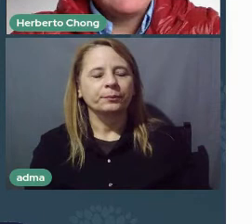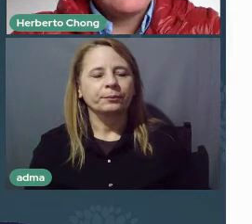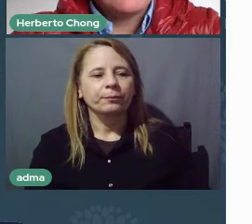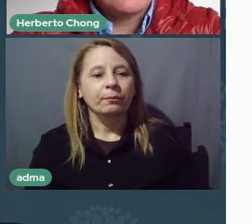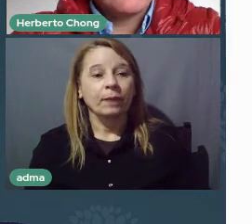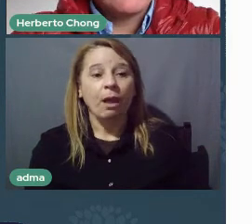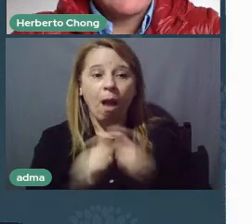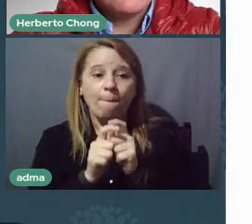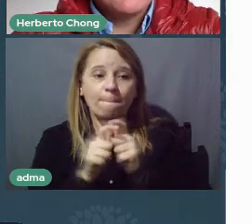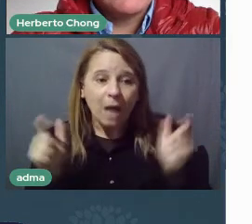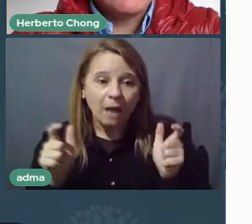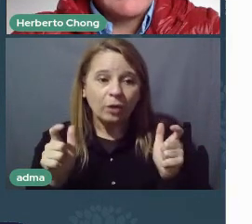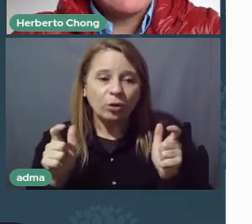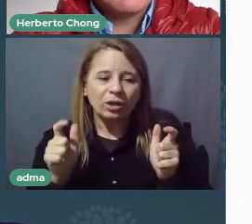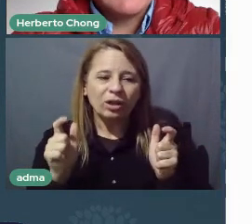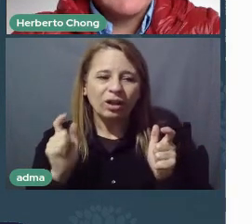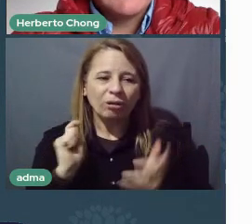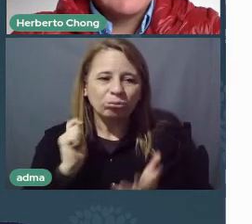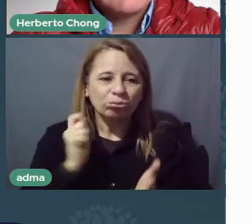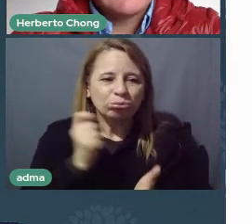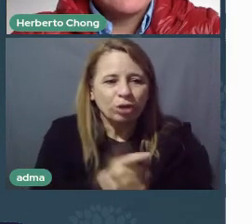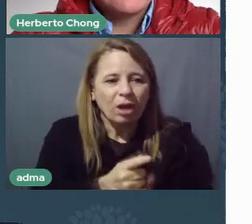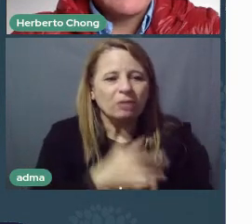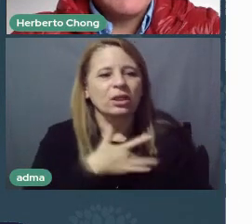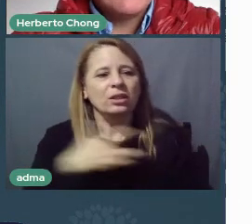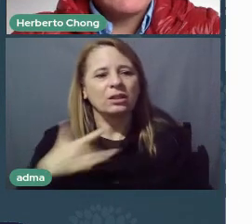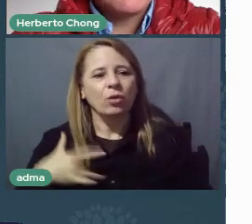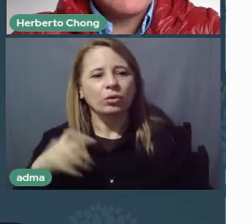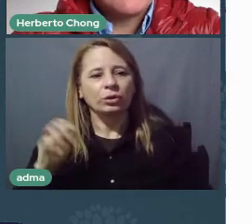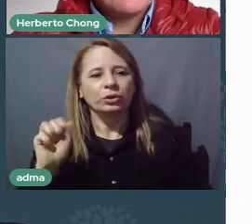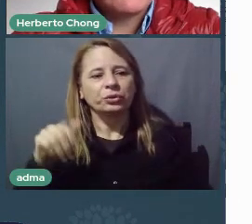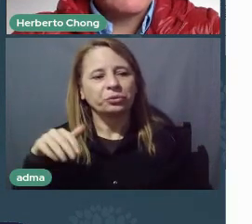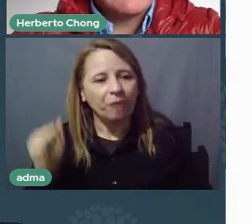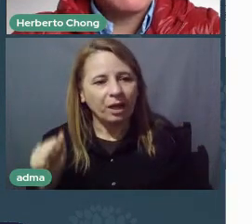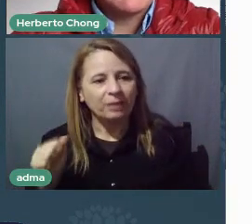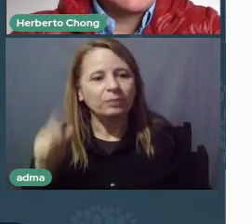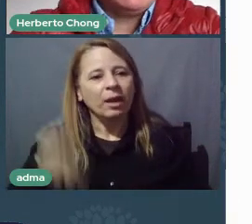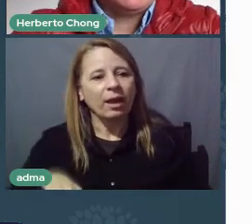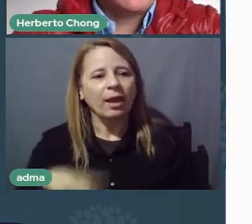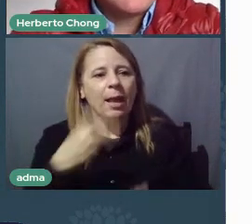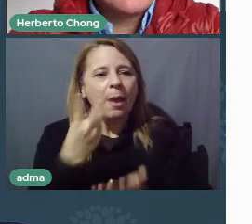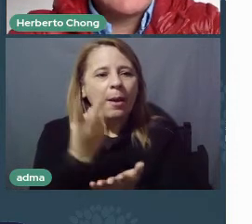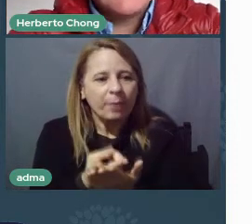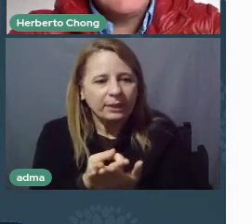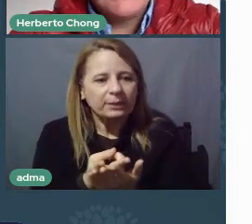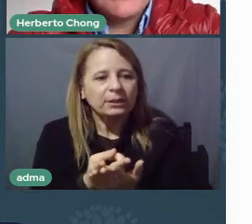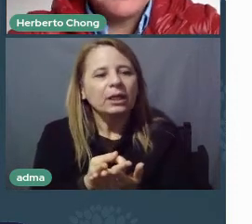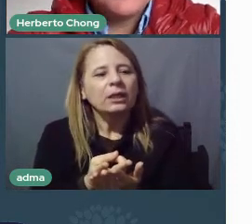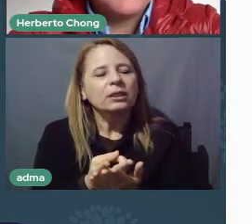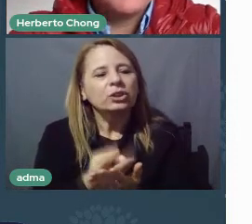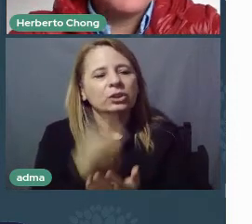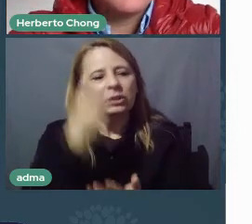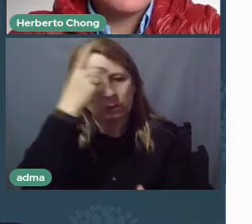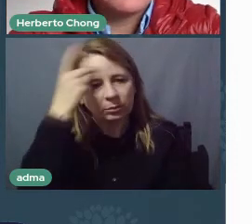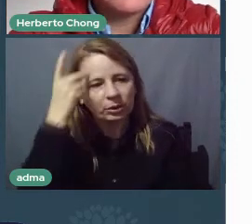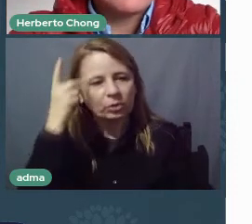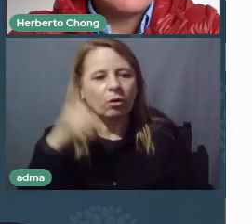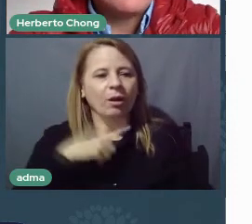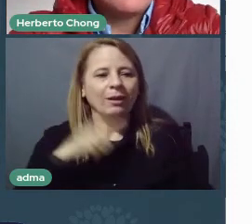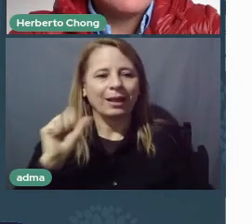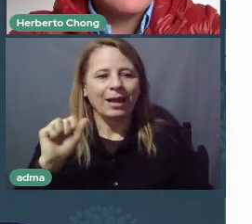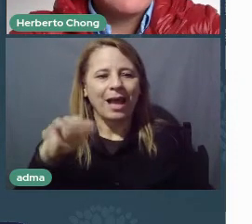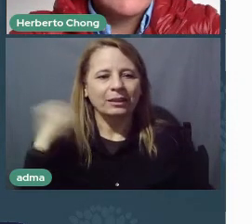dos gastos com saúde com asma está justamente nos pacientes com asma grave. Seguinte.